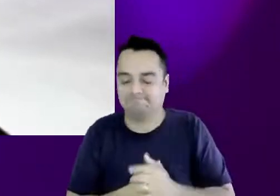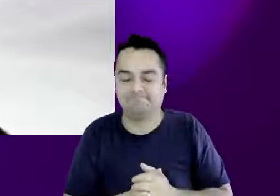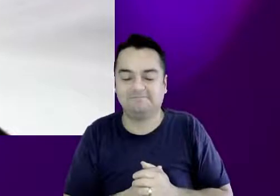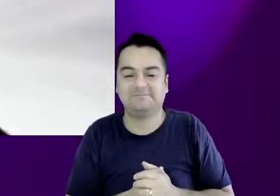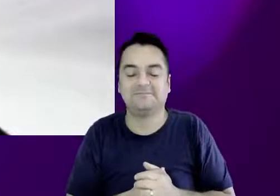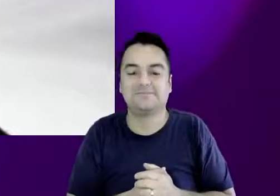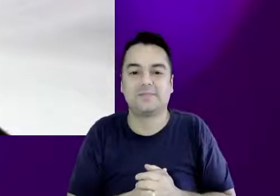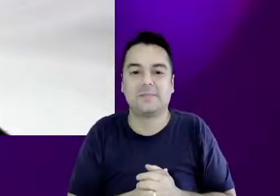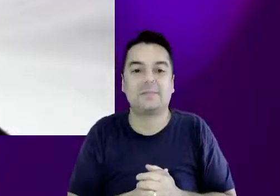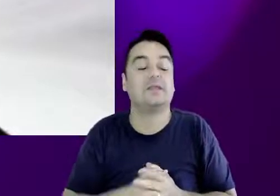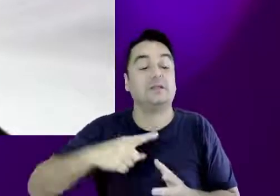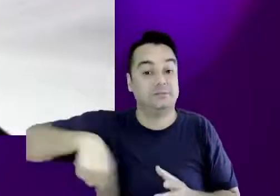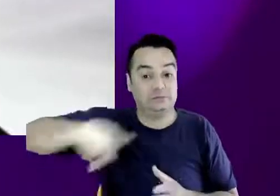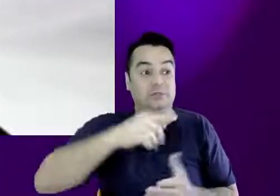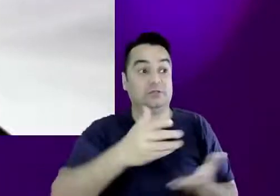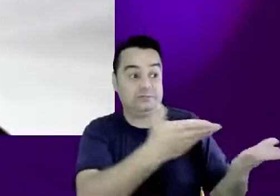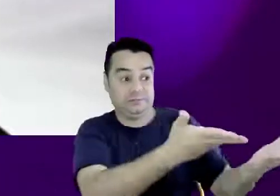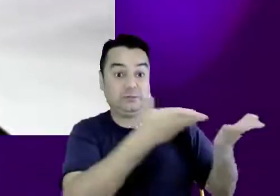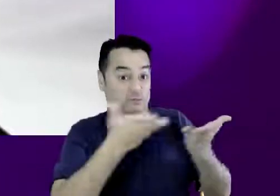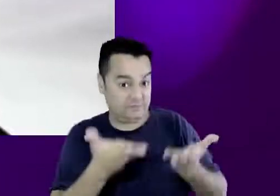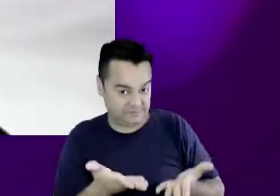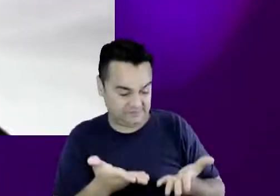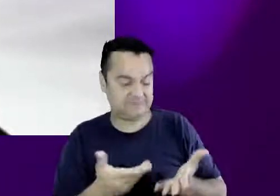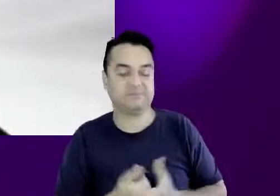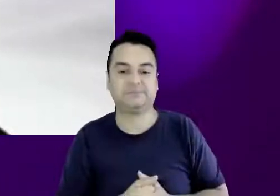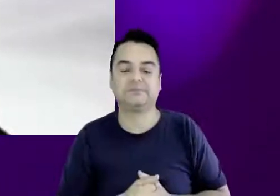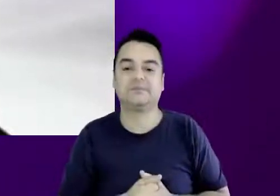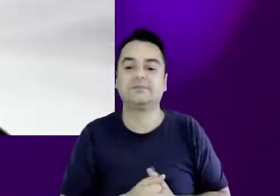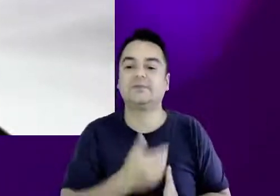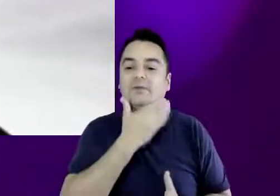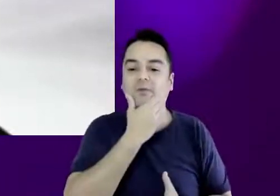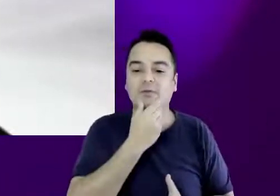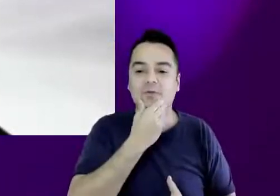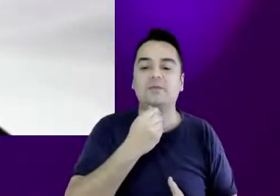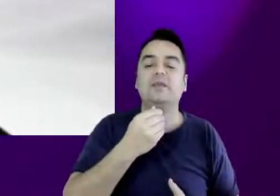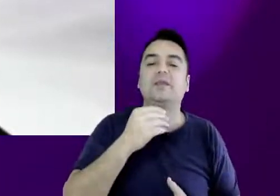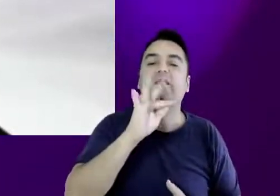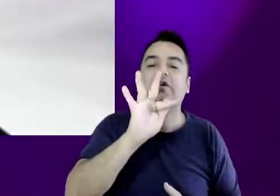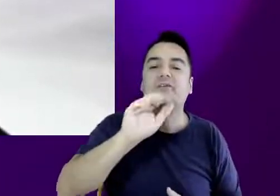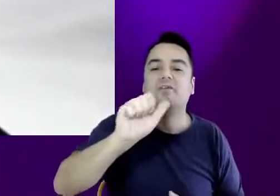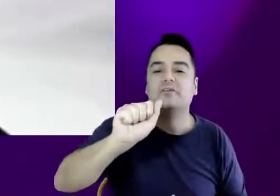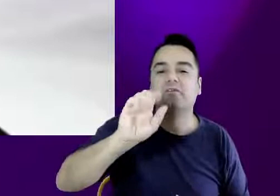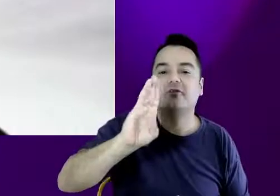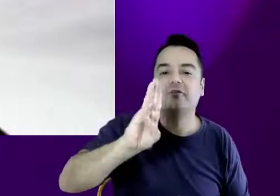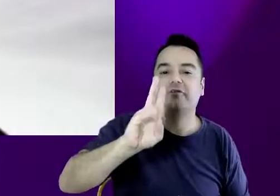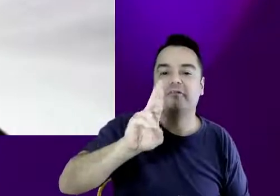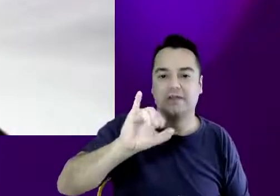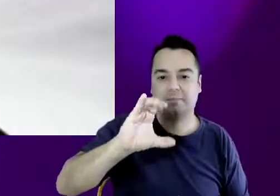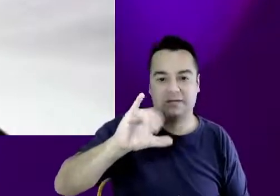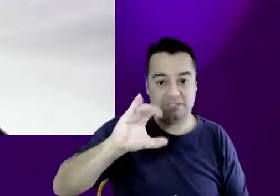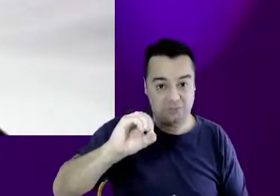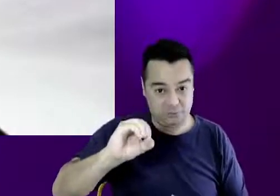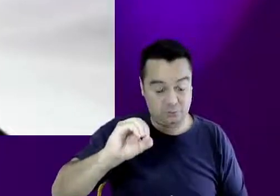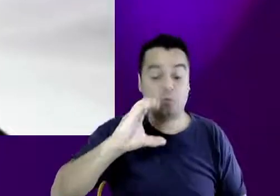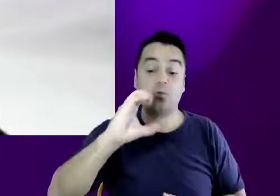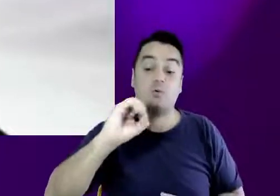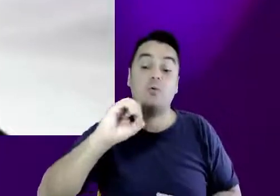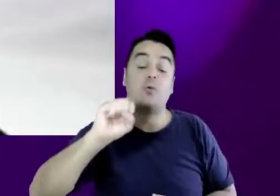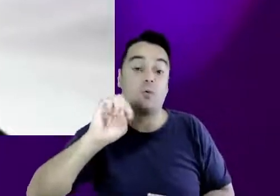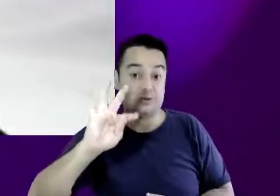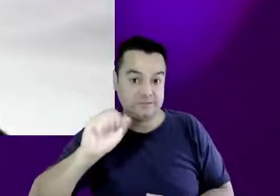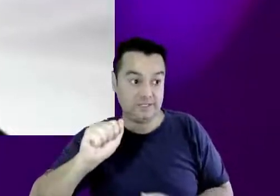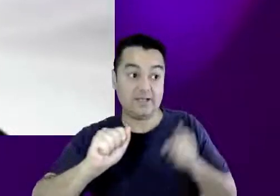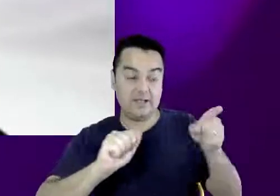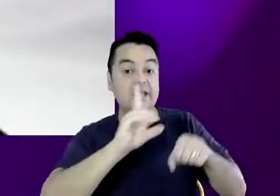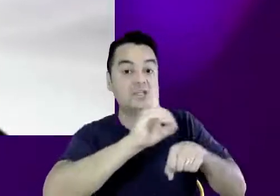Nós chamaremos, então, o Dr. Fabrício Costa. O Dr. Fabrício Costa, ele é diretor médico interino da Unidade